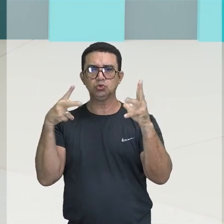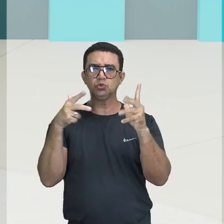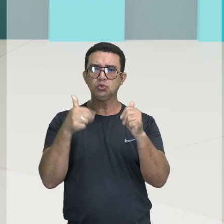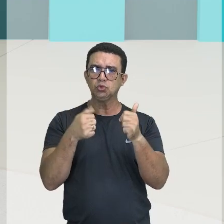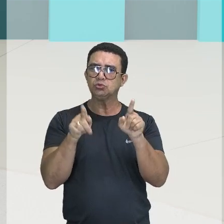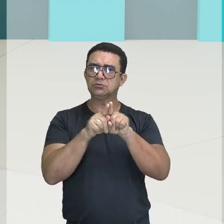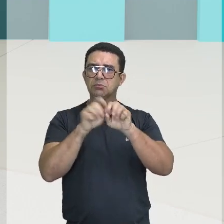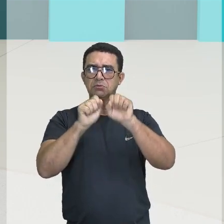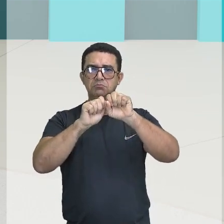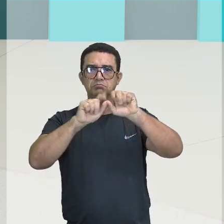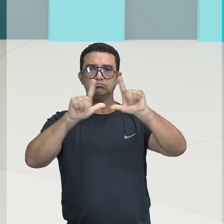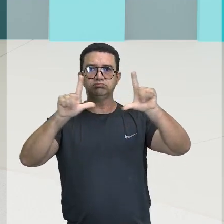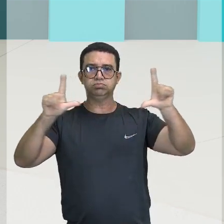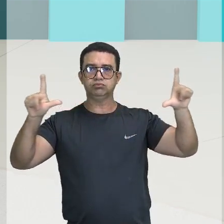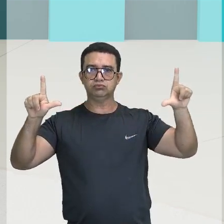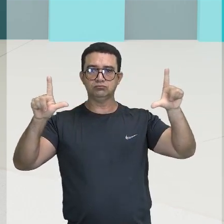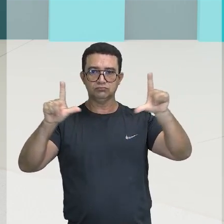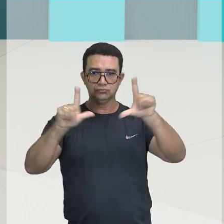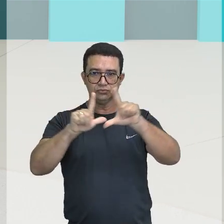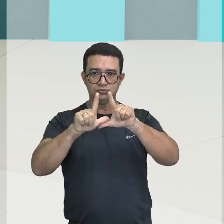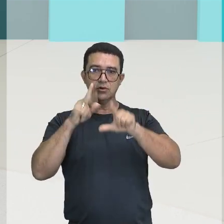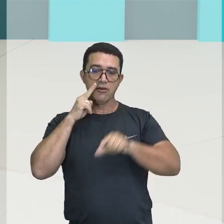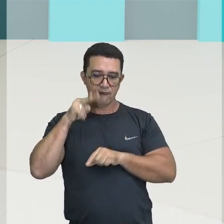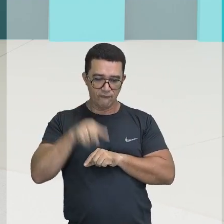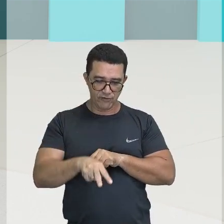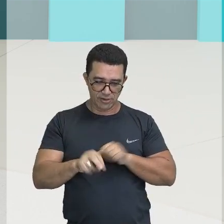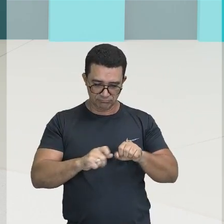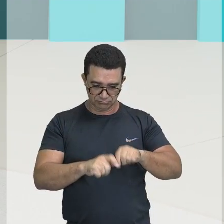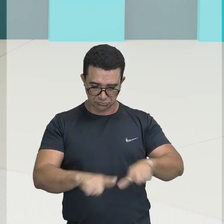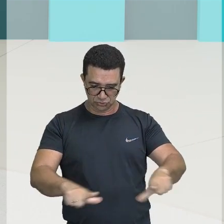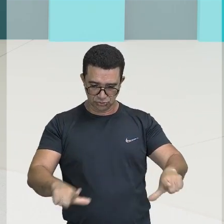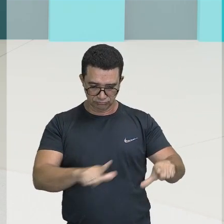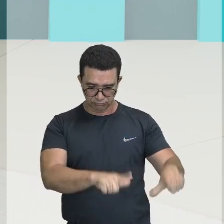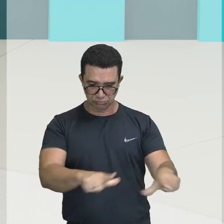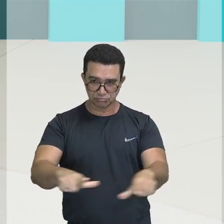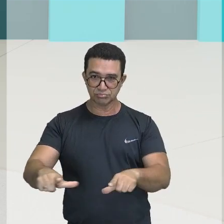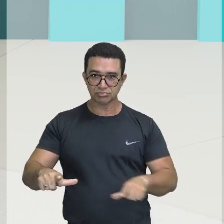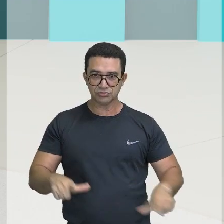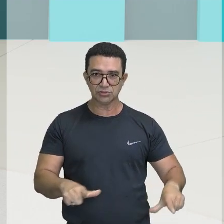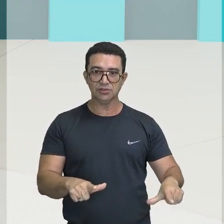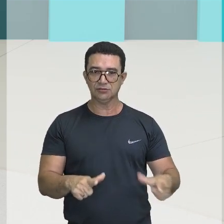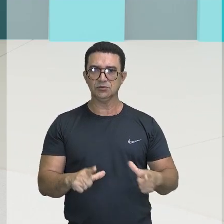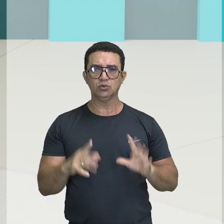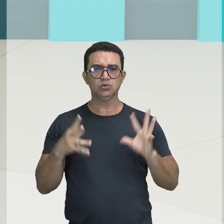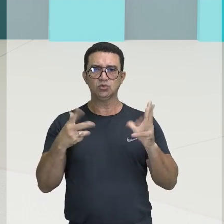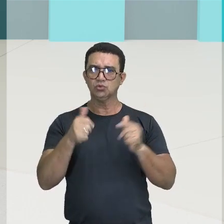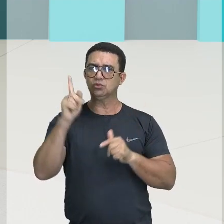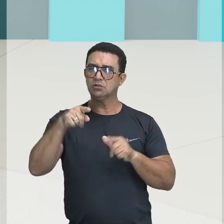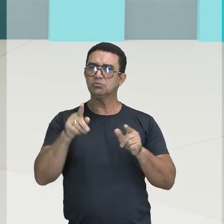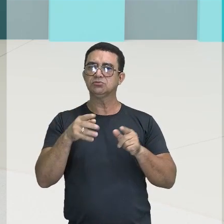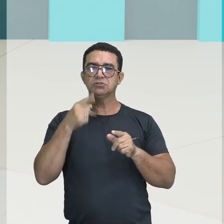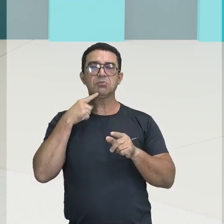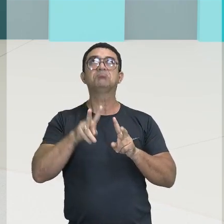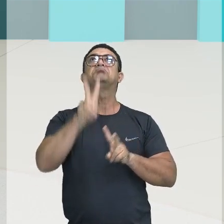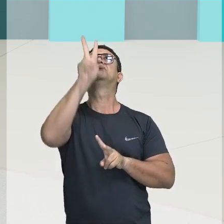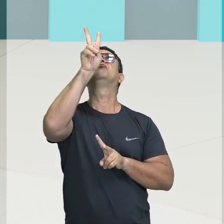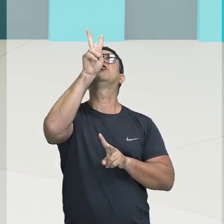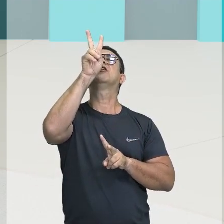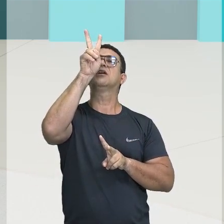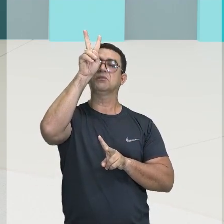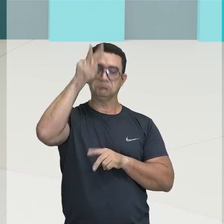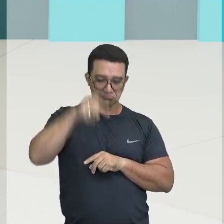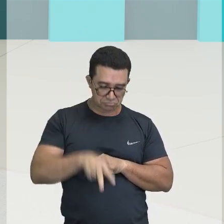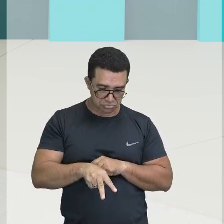Podemos observar o chão aqui na galeria de arte do museu, o teto.